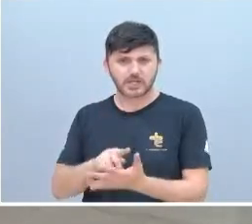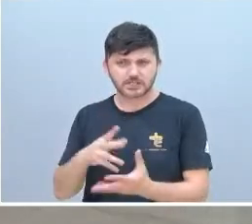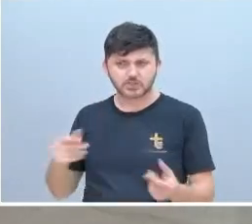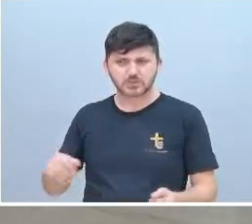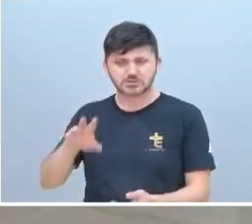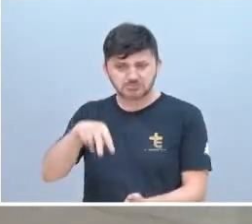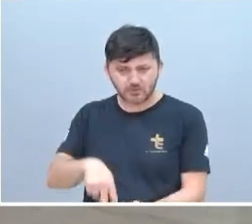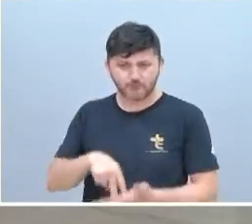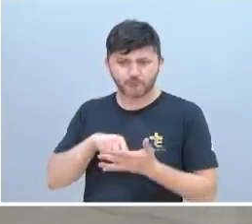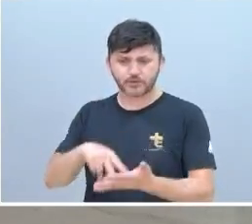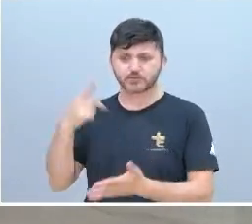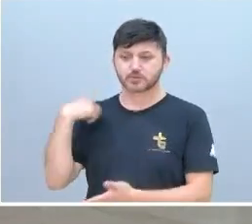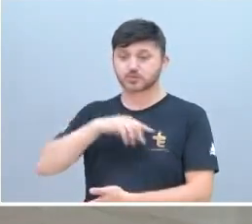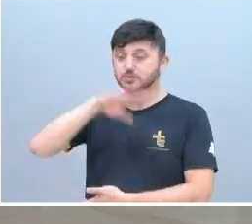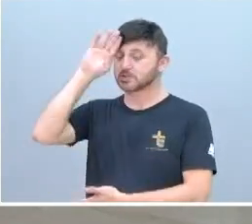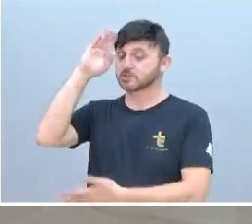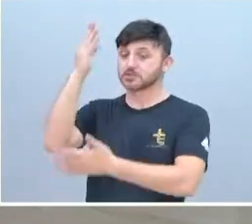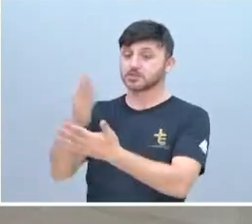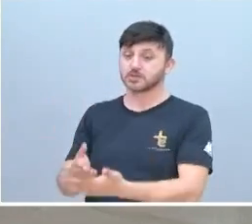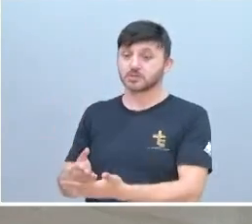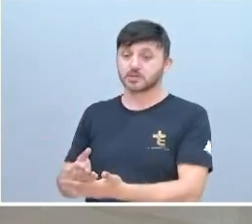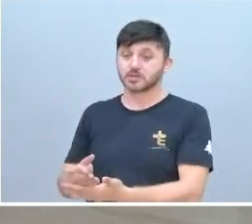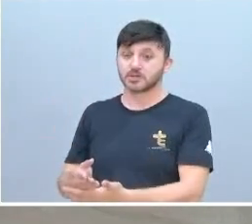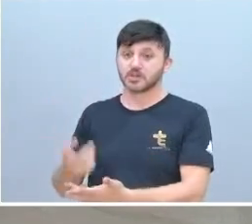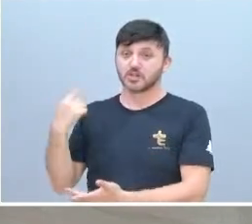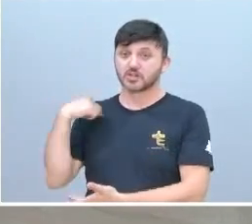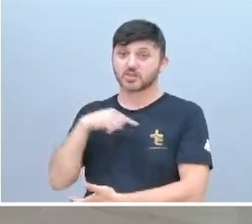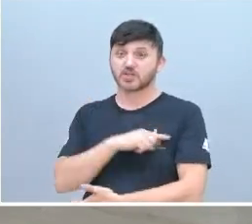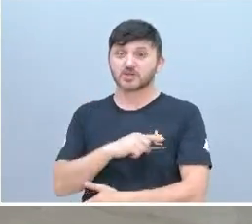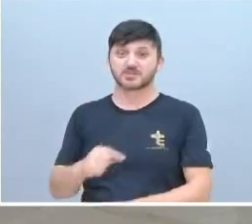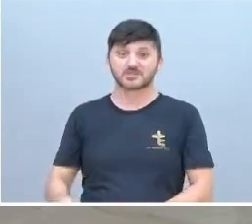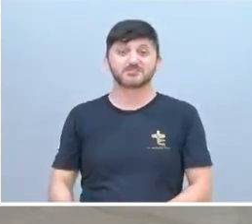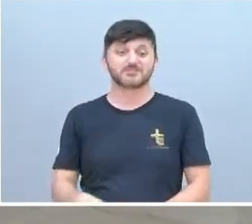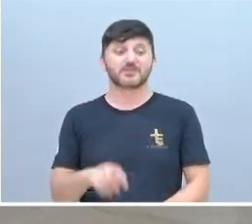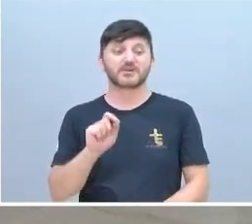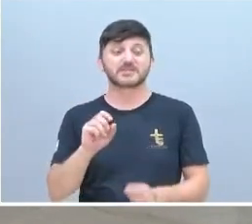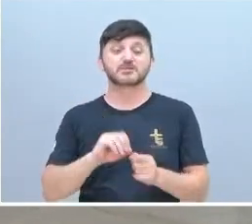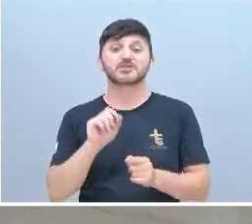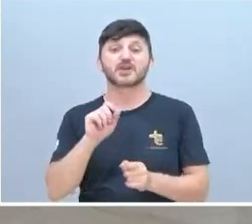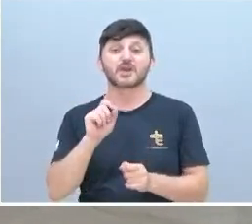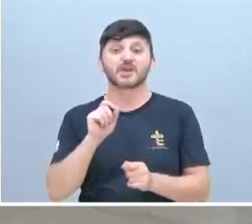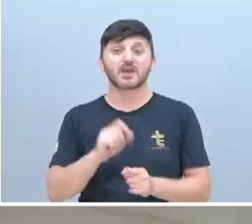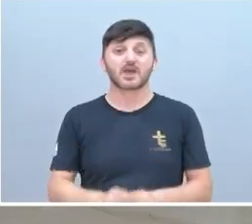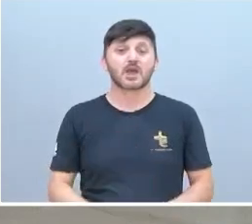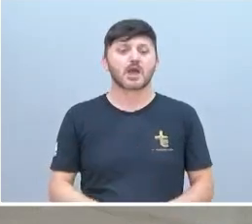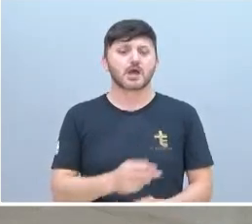acreditamos, nós matamos o cristianismo.